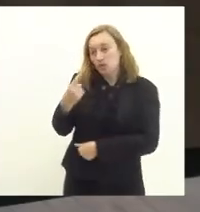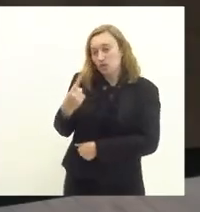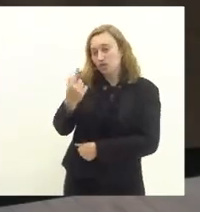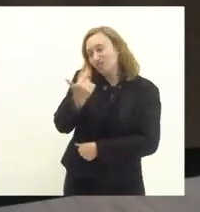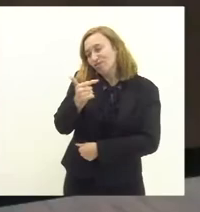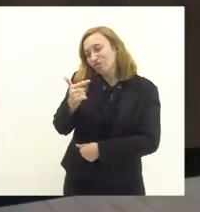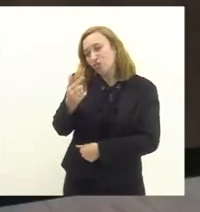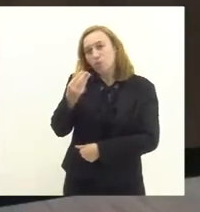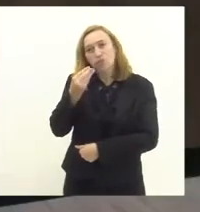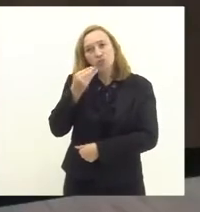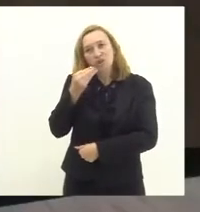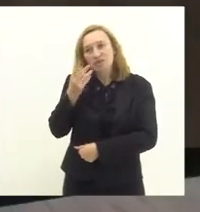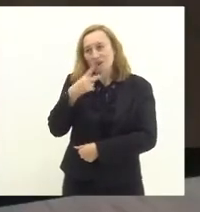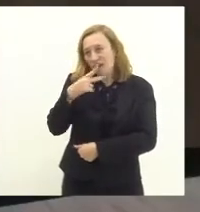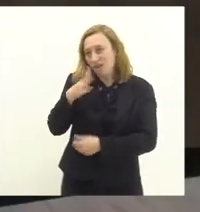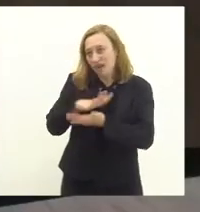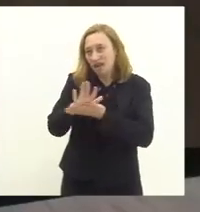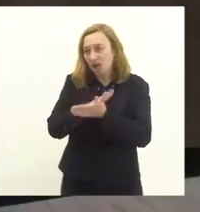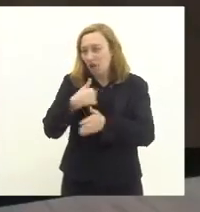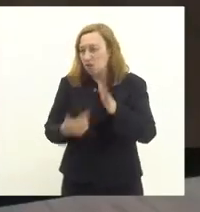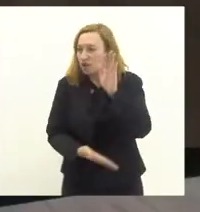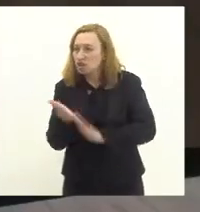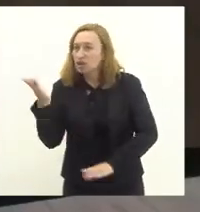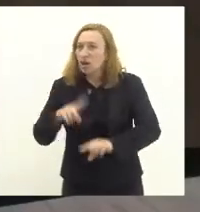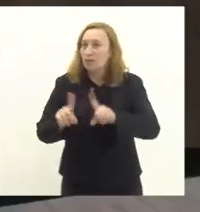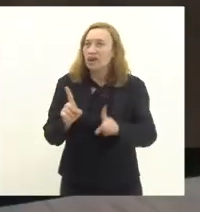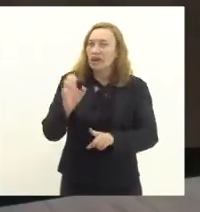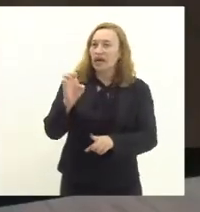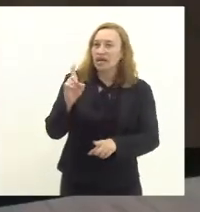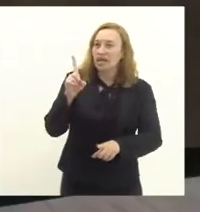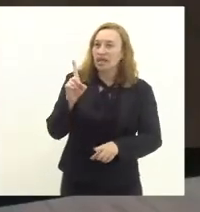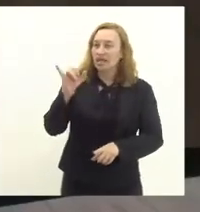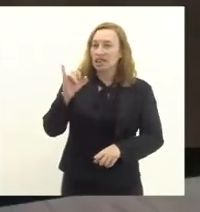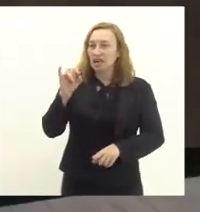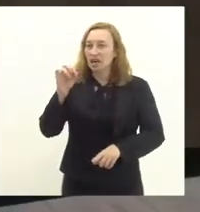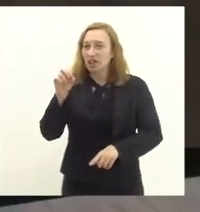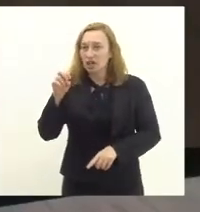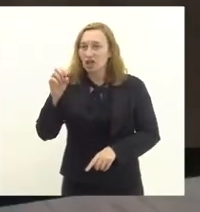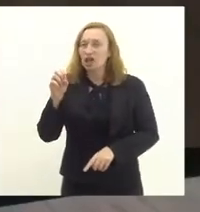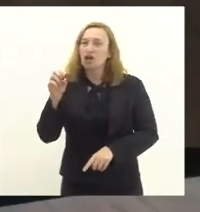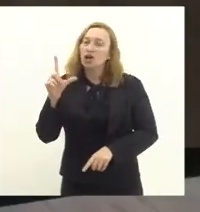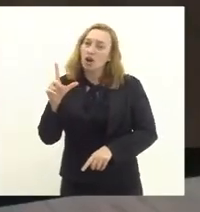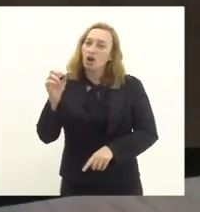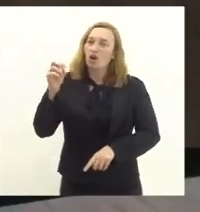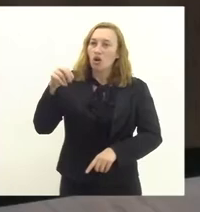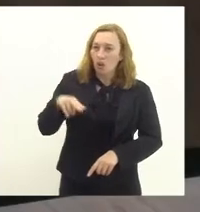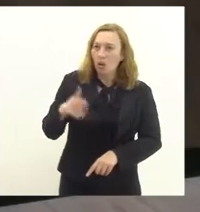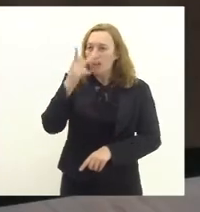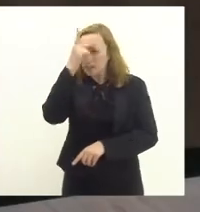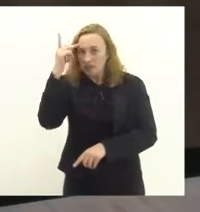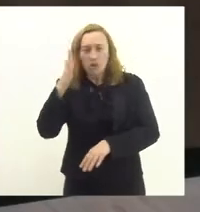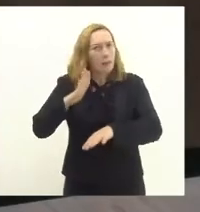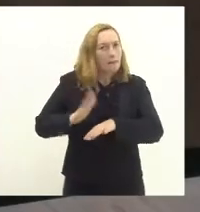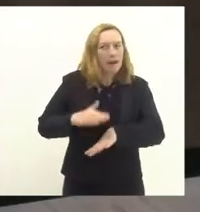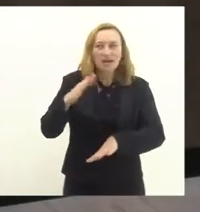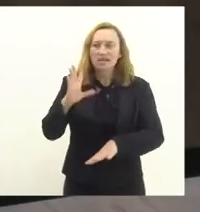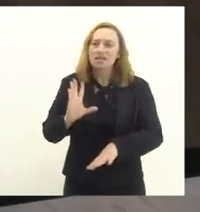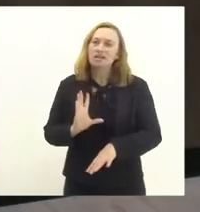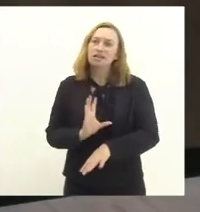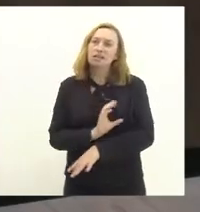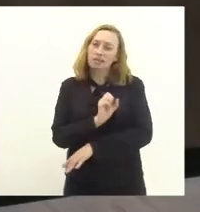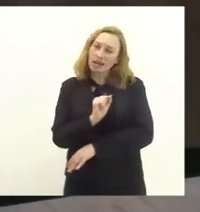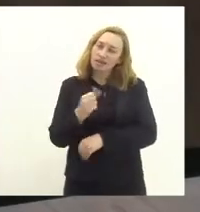tive a oportunidade de falar com Vossa Excelência, que estava viajando, mas o Odilon é uma pessoa que quem pôde conhecer, uma das pessoas mais